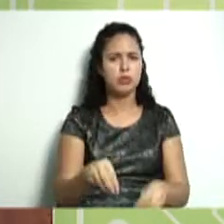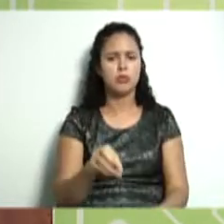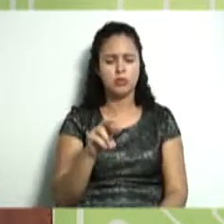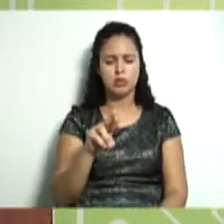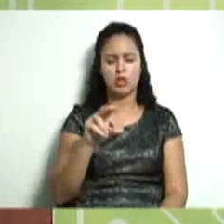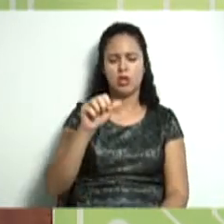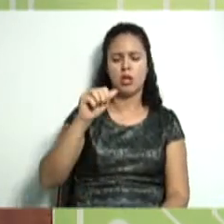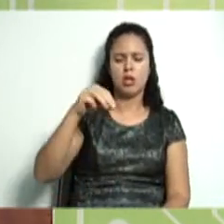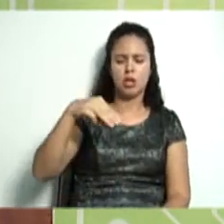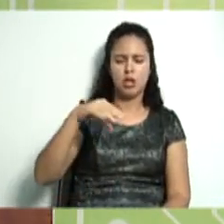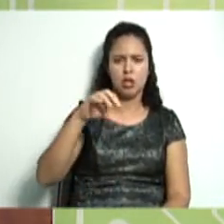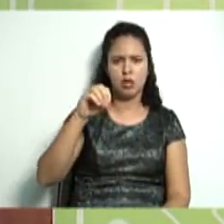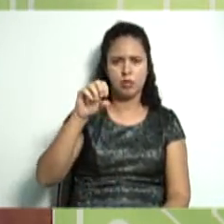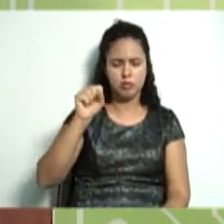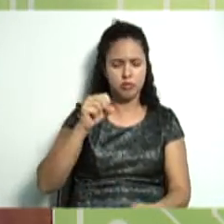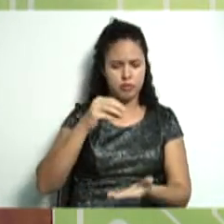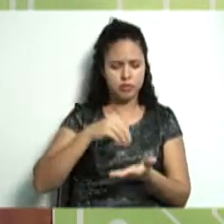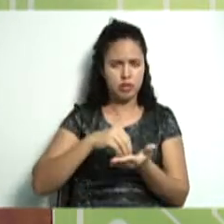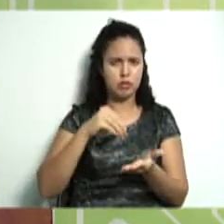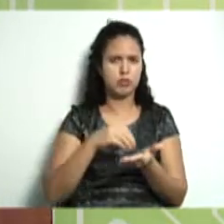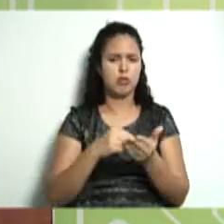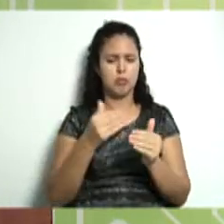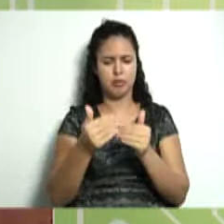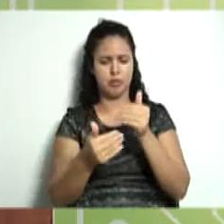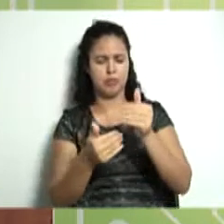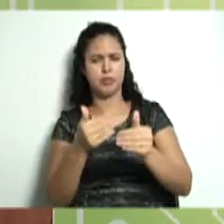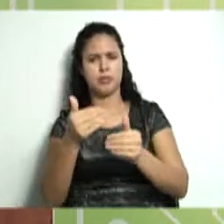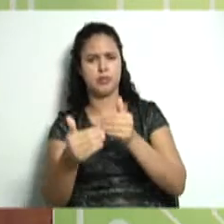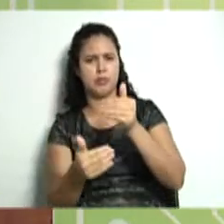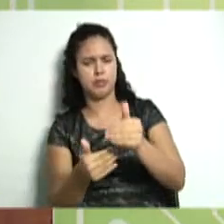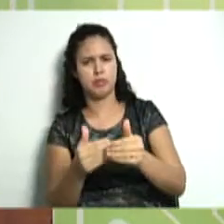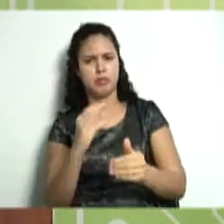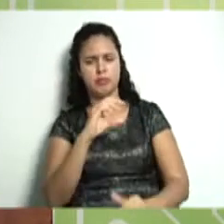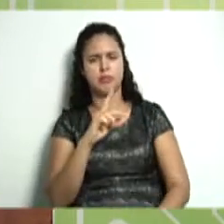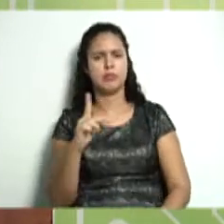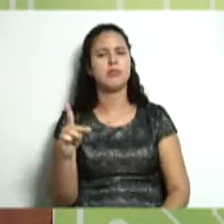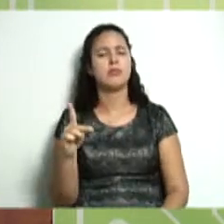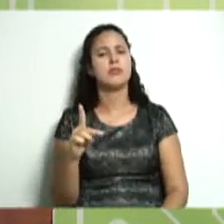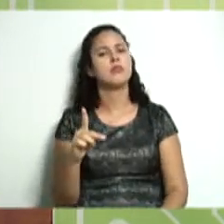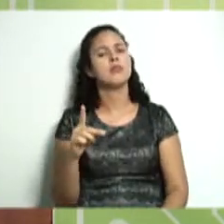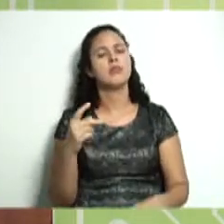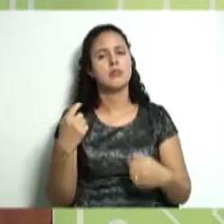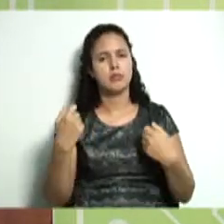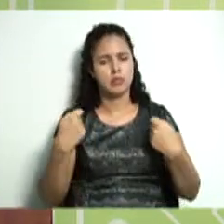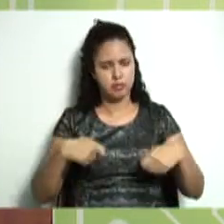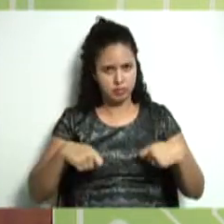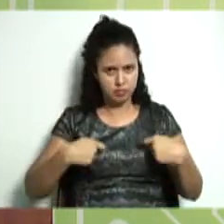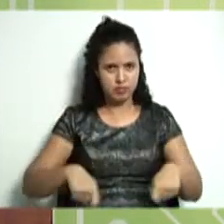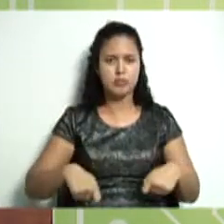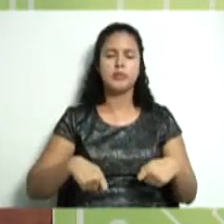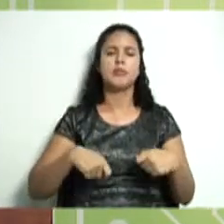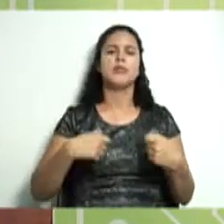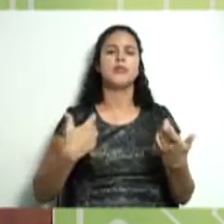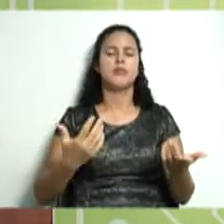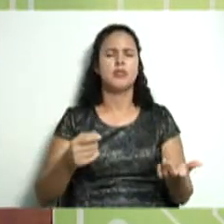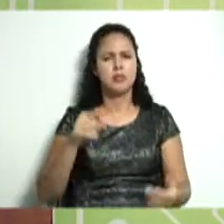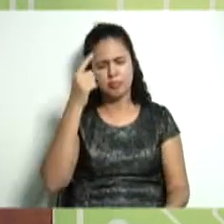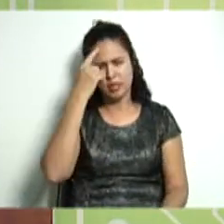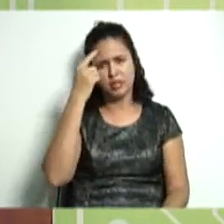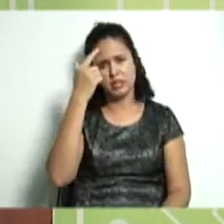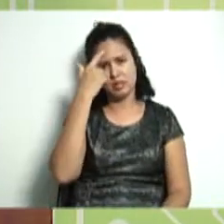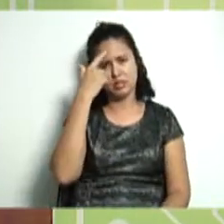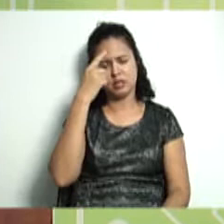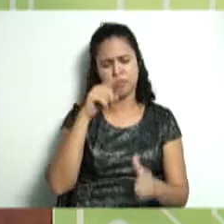não estão tão desenvolvidos ou praticados em cooperativas para a minha região, será que dava certo?